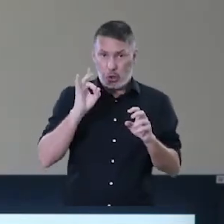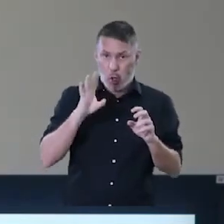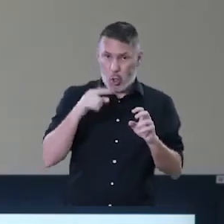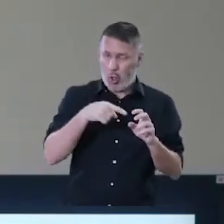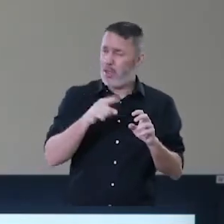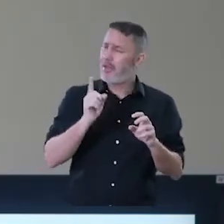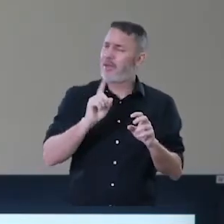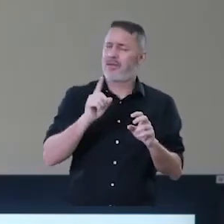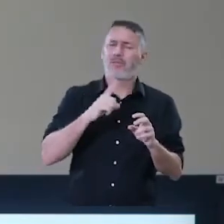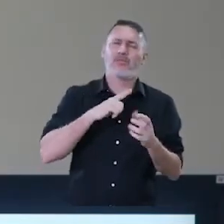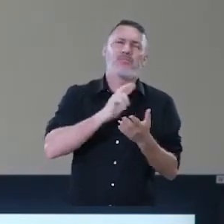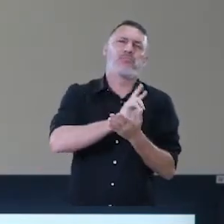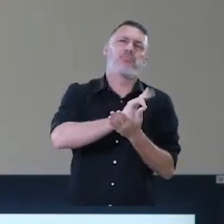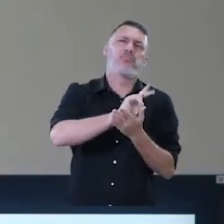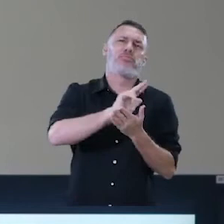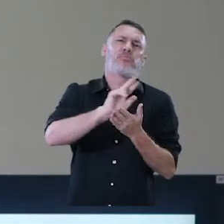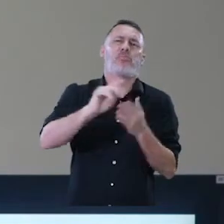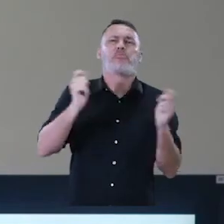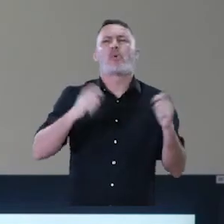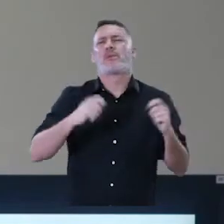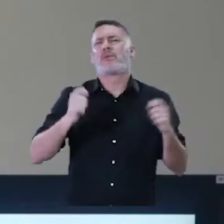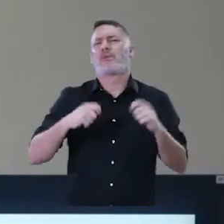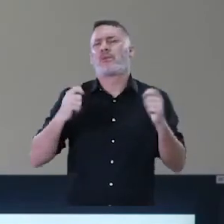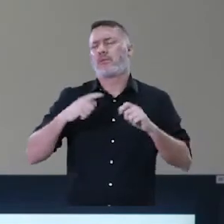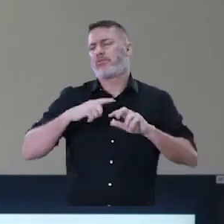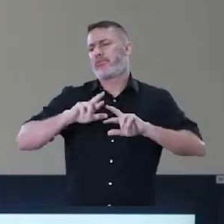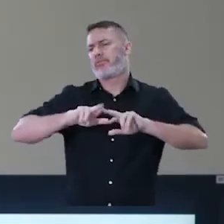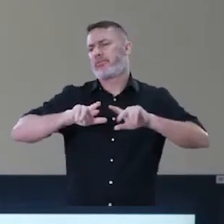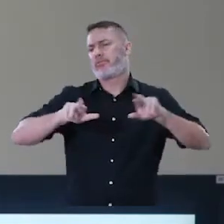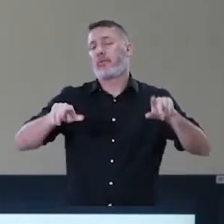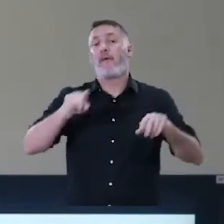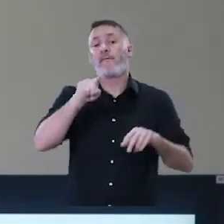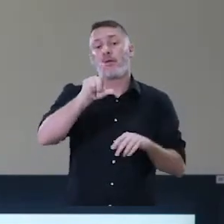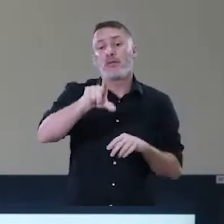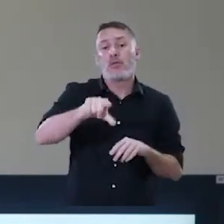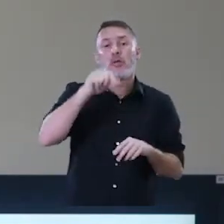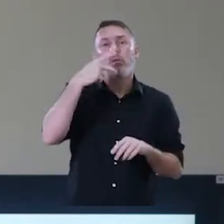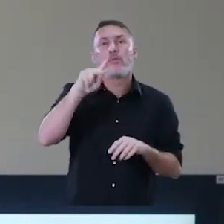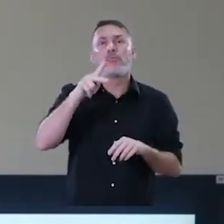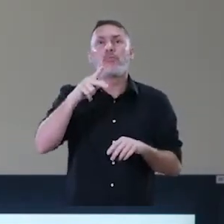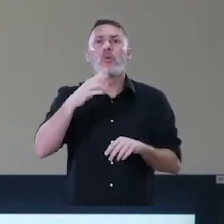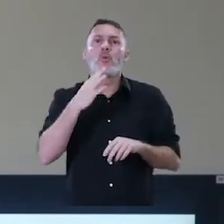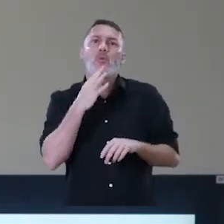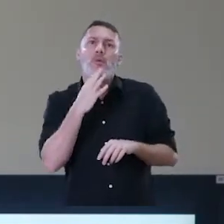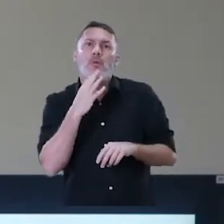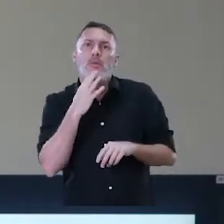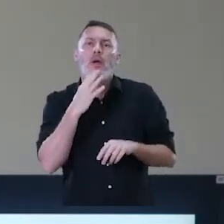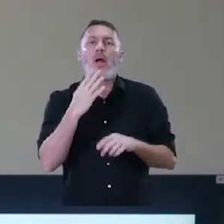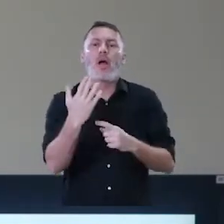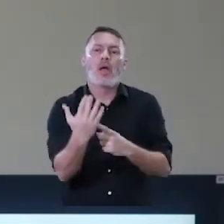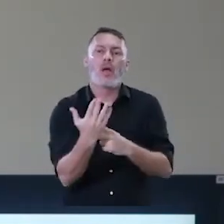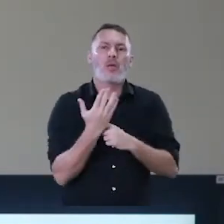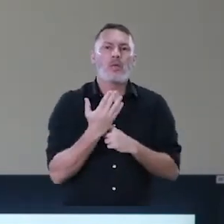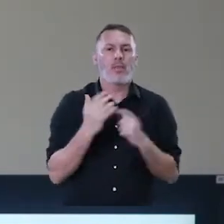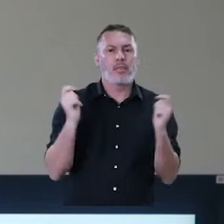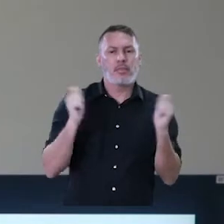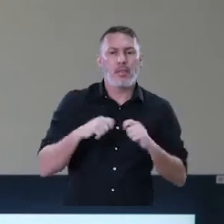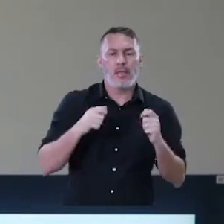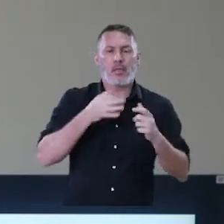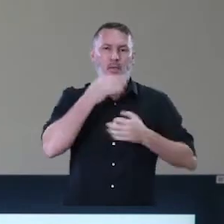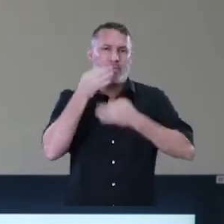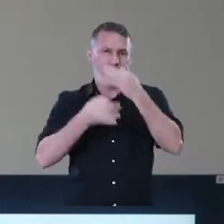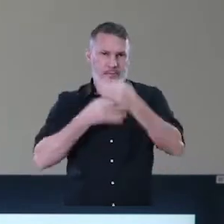estes. Você pode trabalhar vários. A lista é grande. E você vai escolher aquela que melhor vai